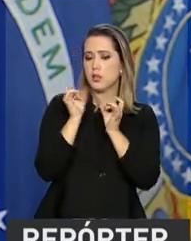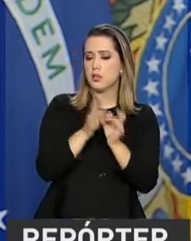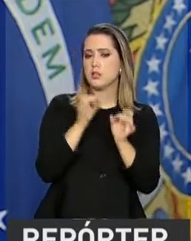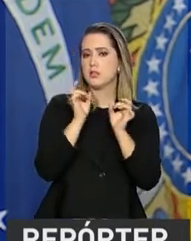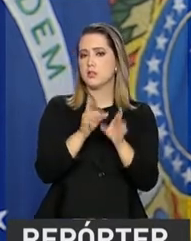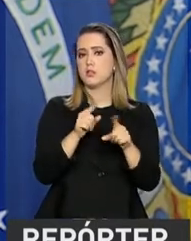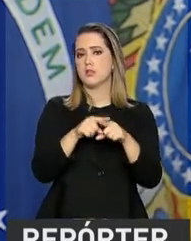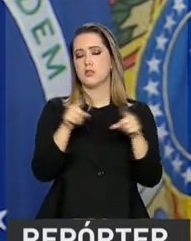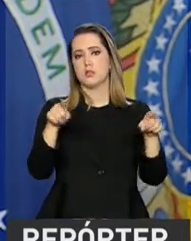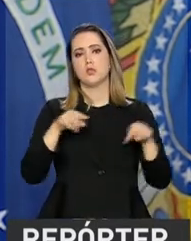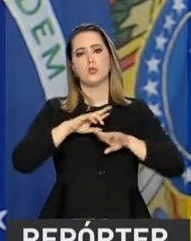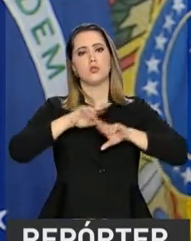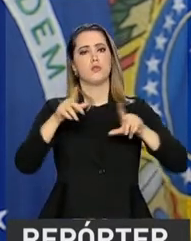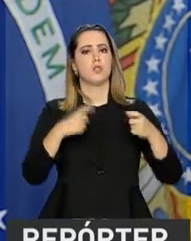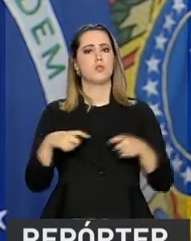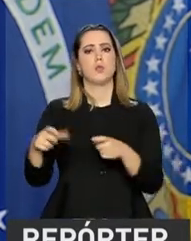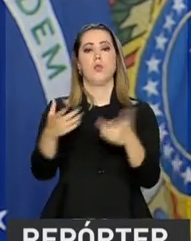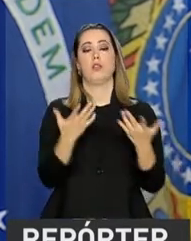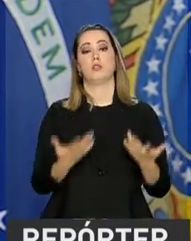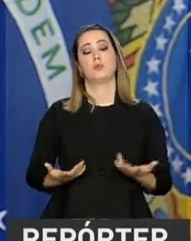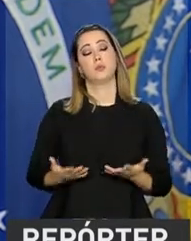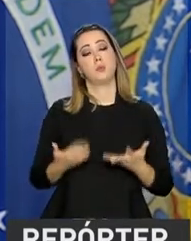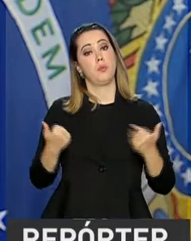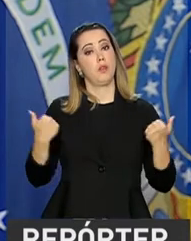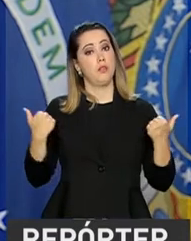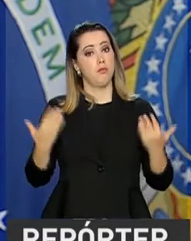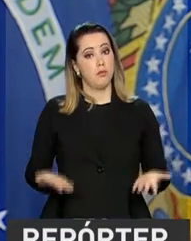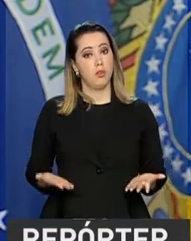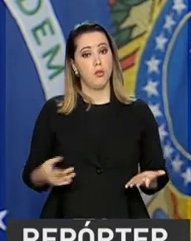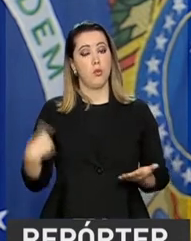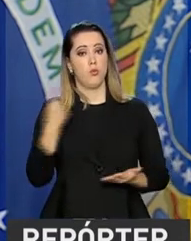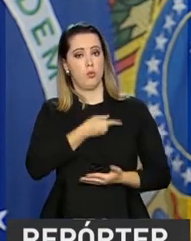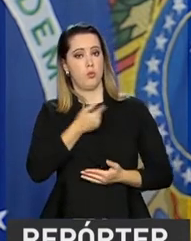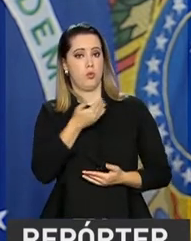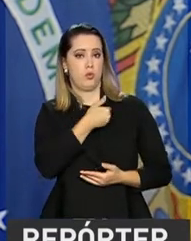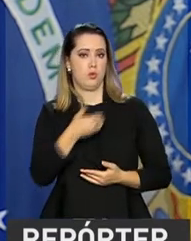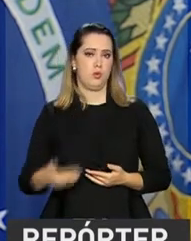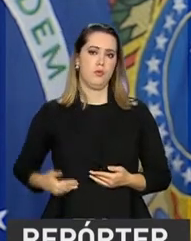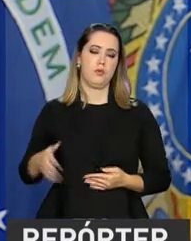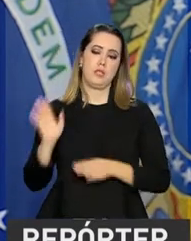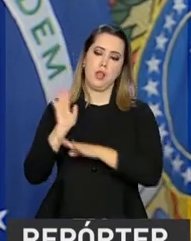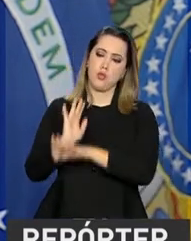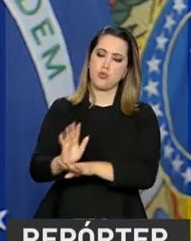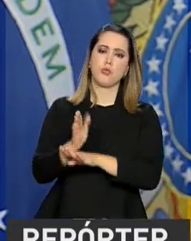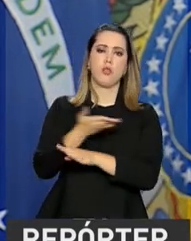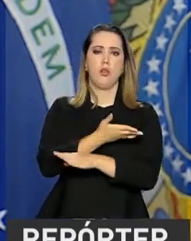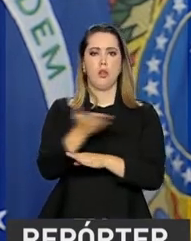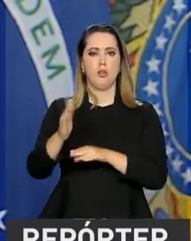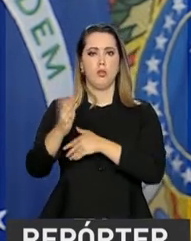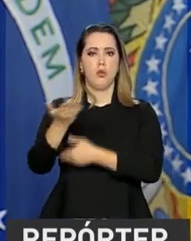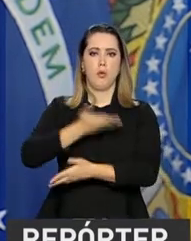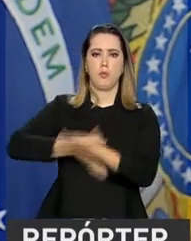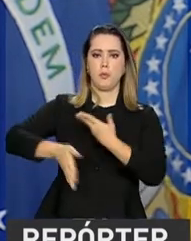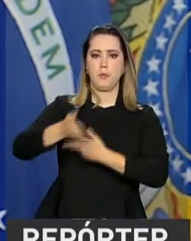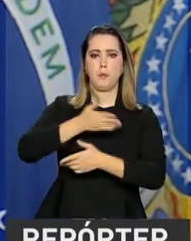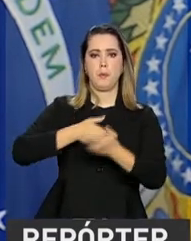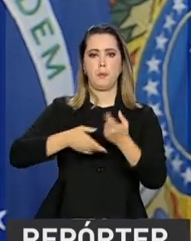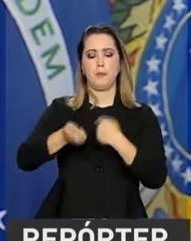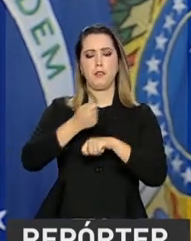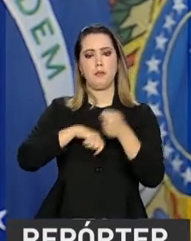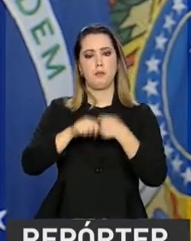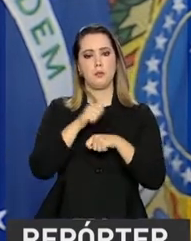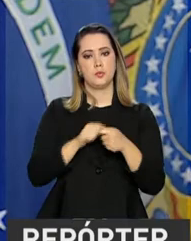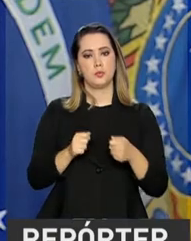da mais variada espécie portanto o nosso governo está ajudando a movimentar a